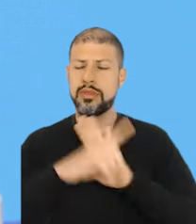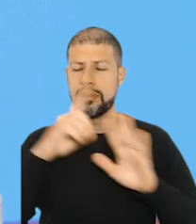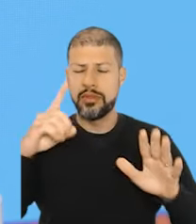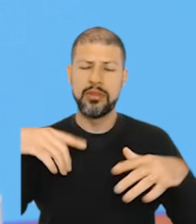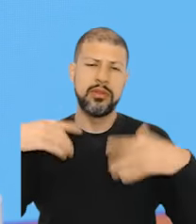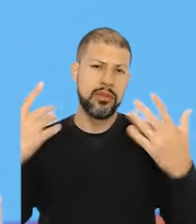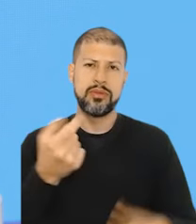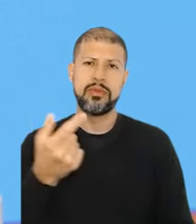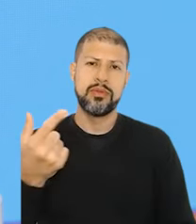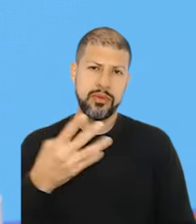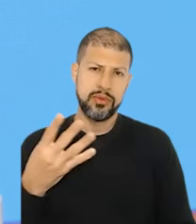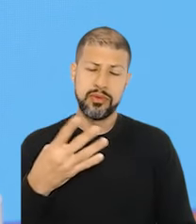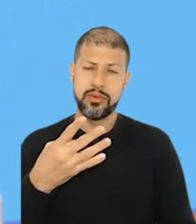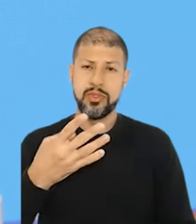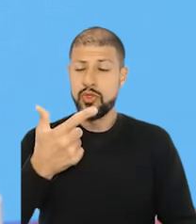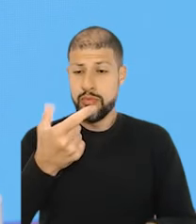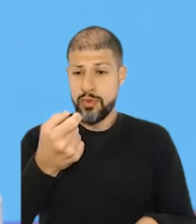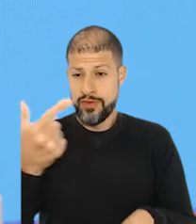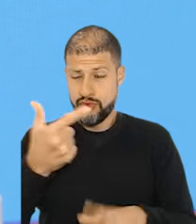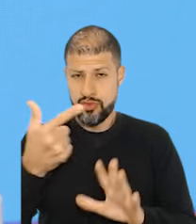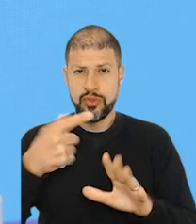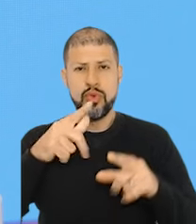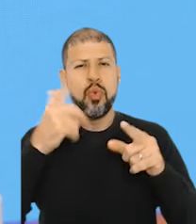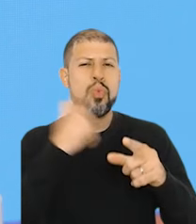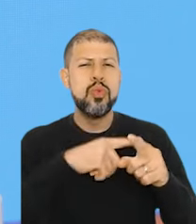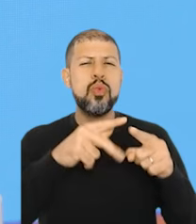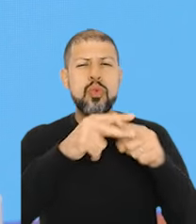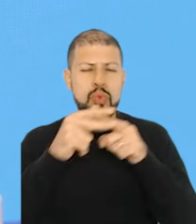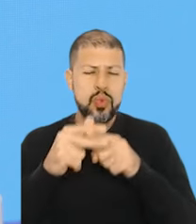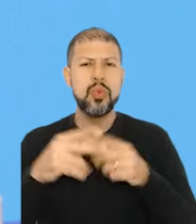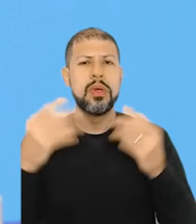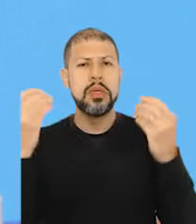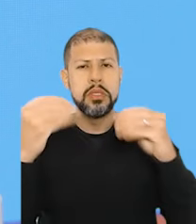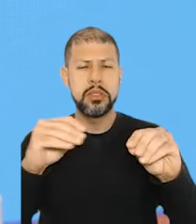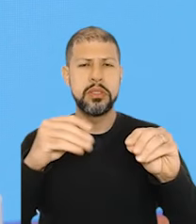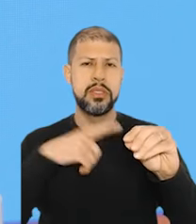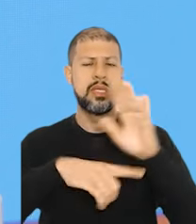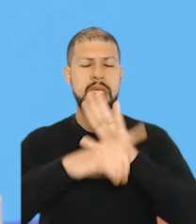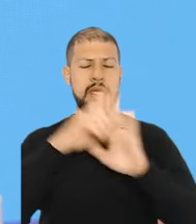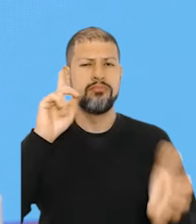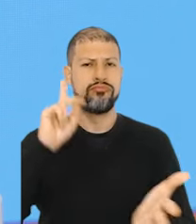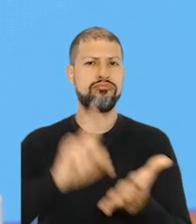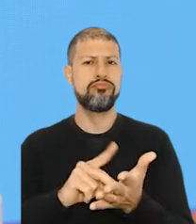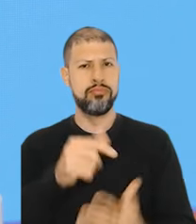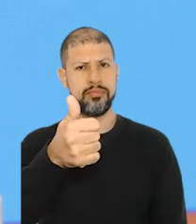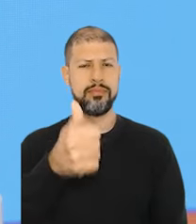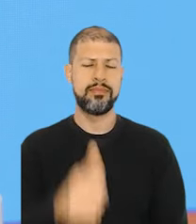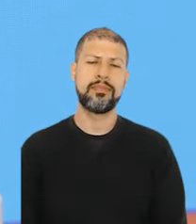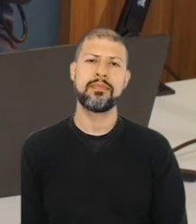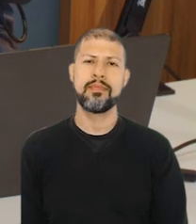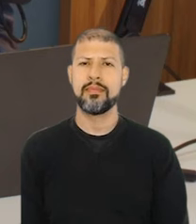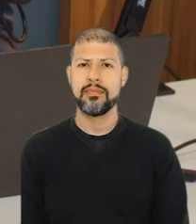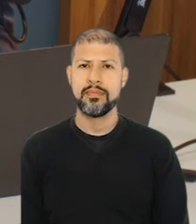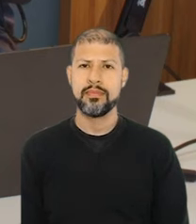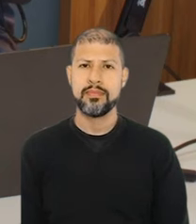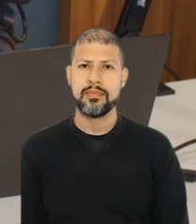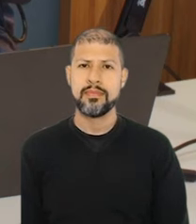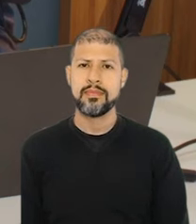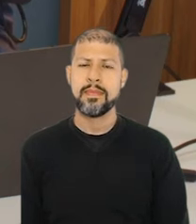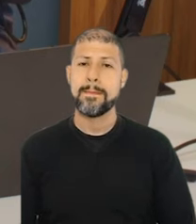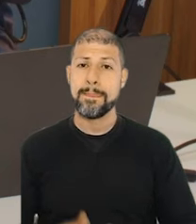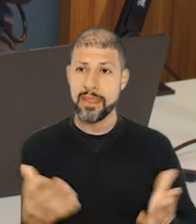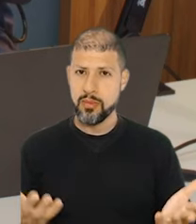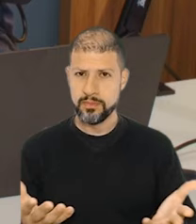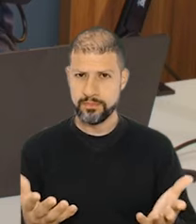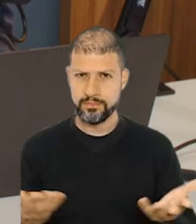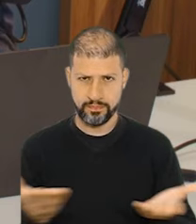2022 você consegue corrigir e já entregar a declaração original tá bem legal então vamos